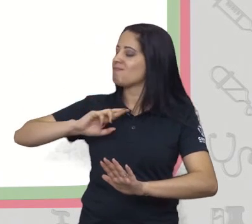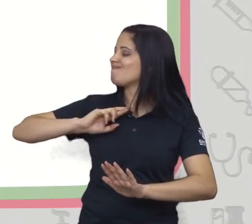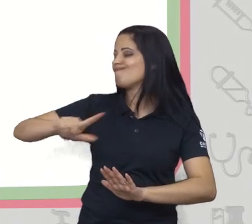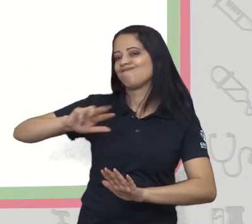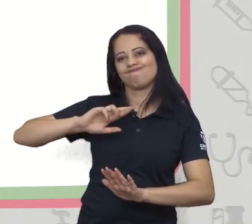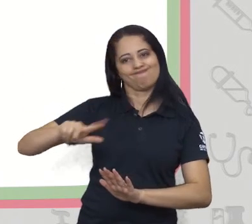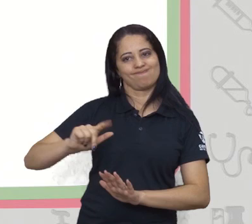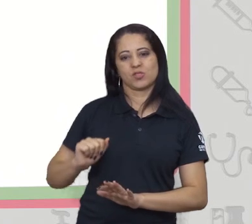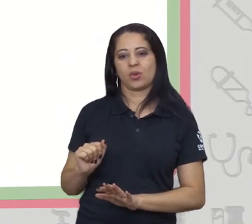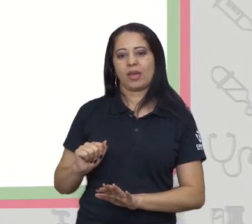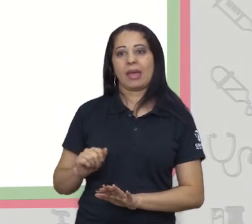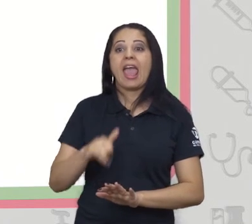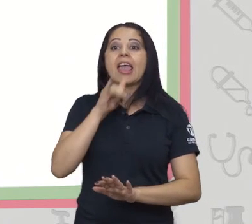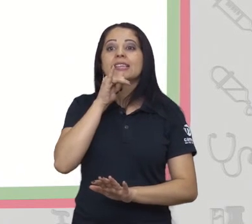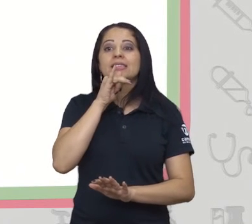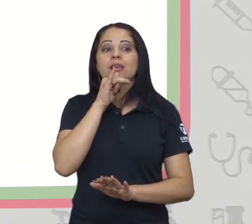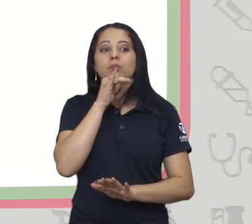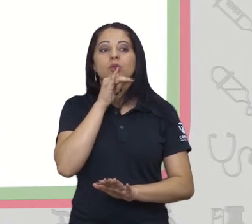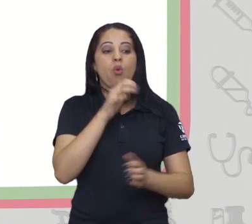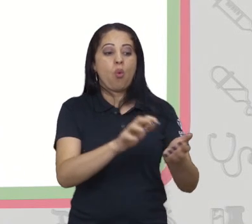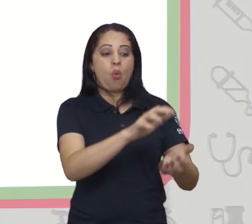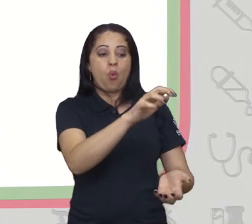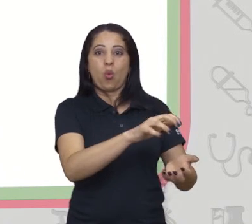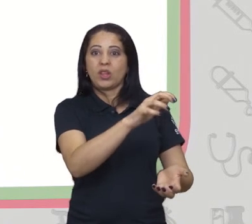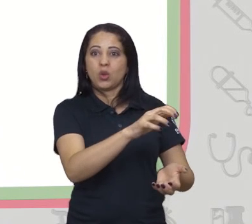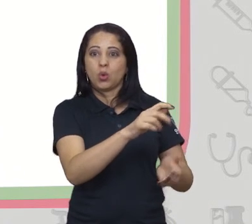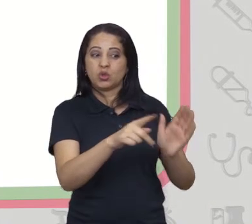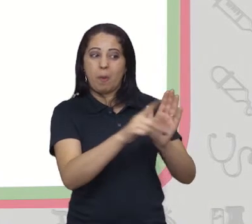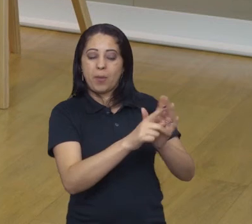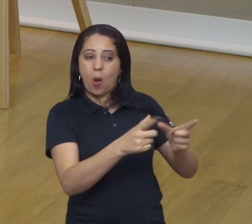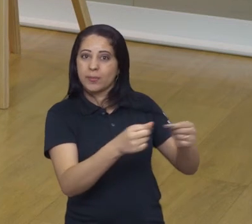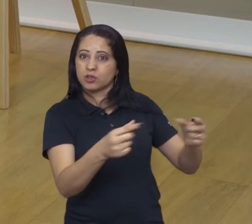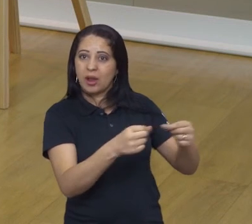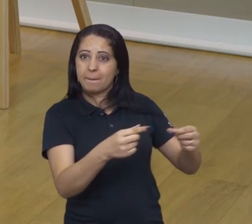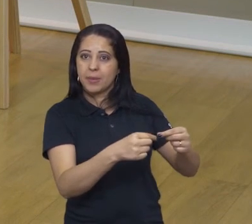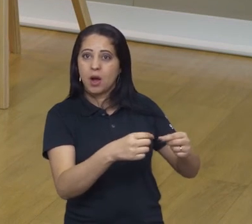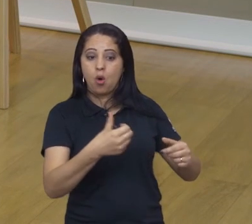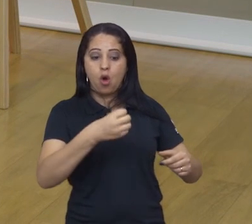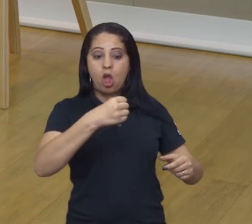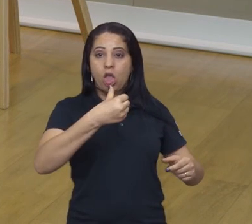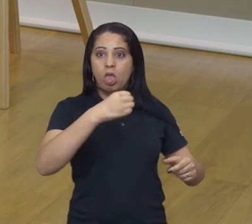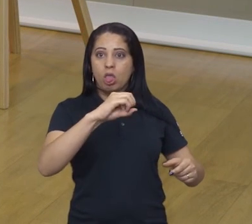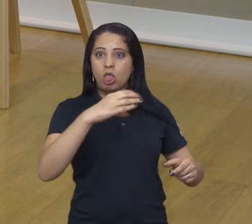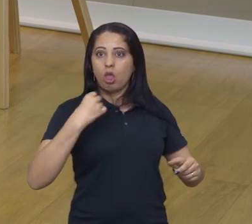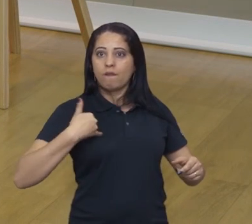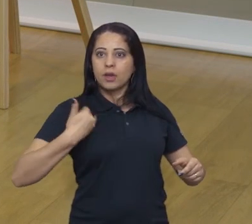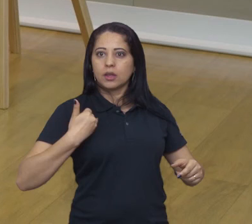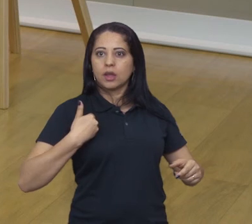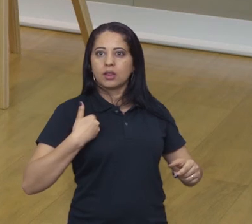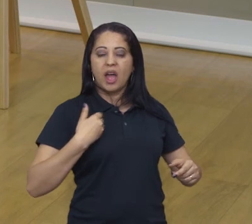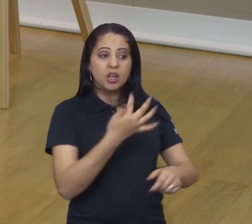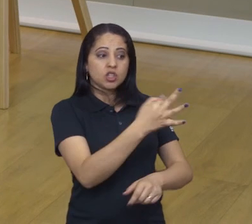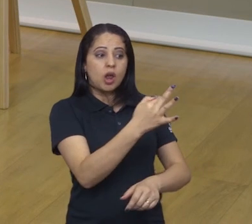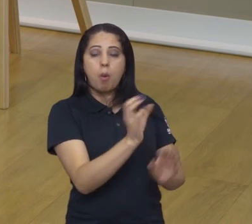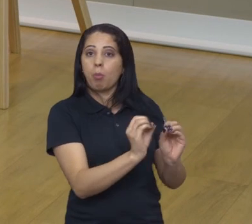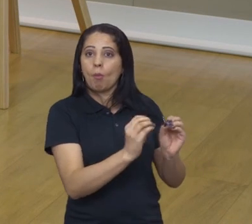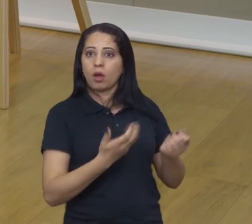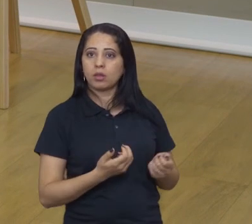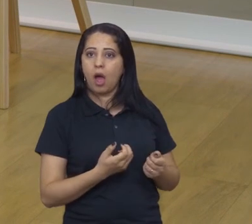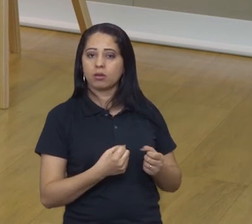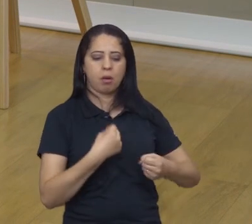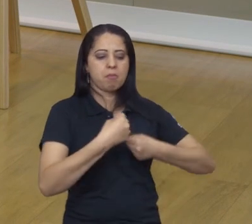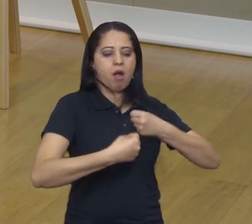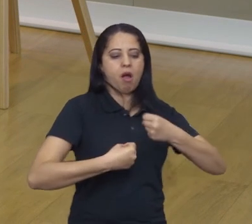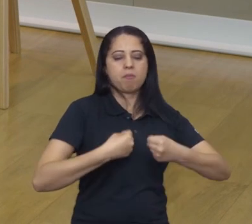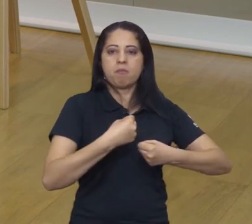porque o o velhinho lá de 100 anos do Japão não tem dor nenhuma faz caminhada não toma remédio né da mesma